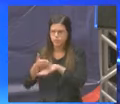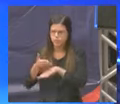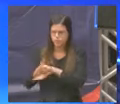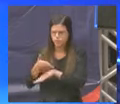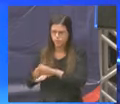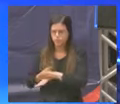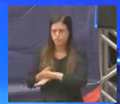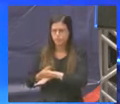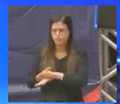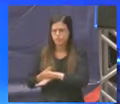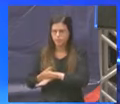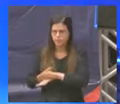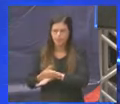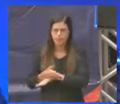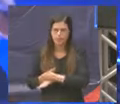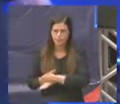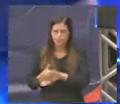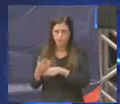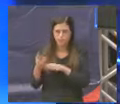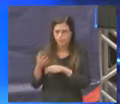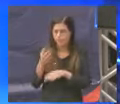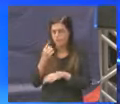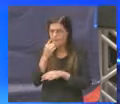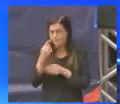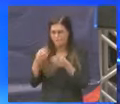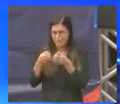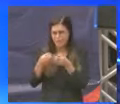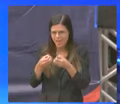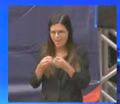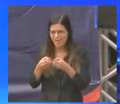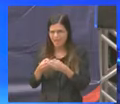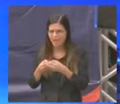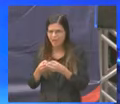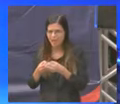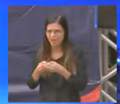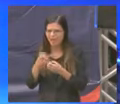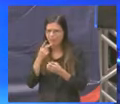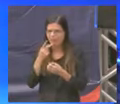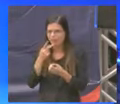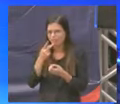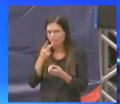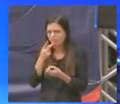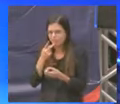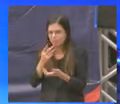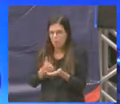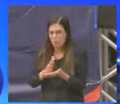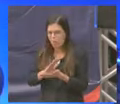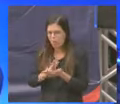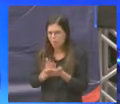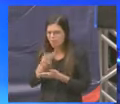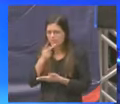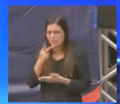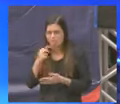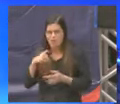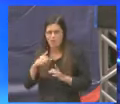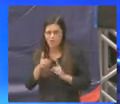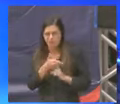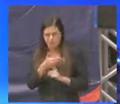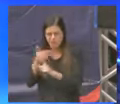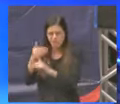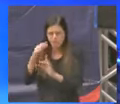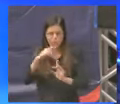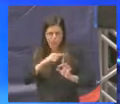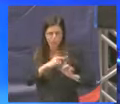de dentro. Então, não me incomoda muito. Eu diria que eu sou um tecno-otimista. Já vi muitas profissões surgirem e muitas